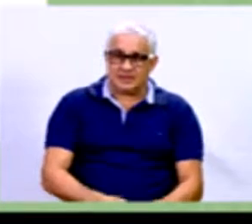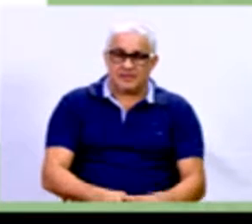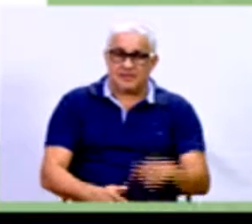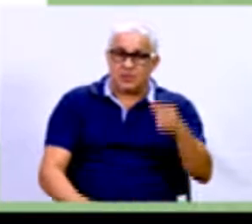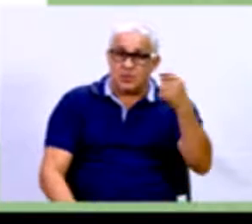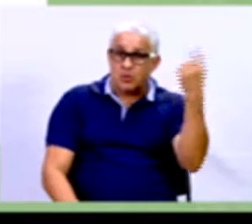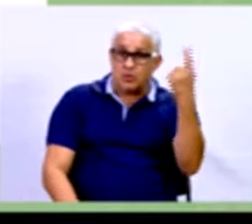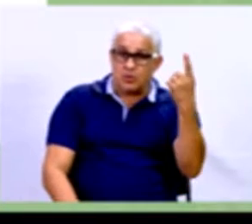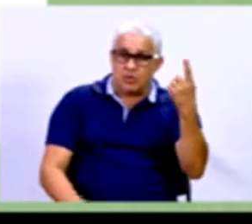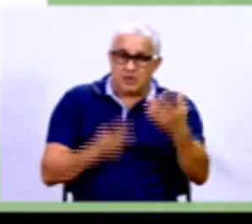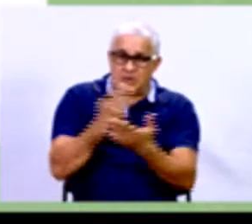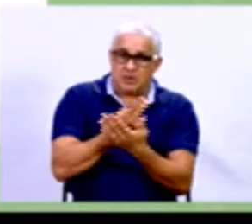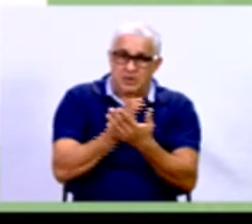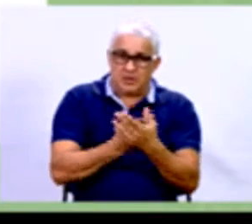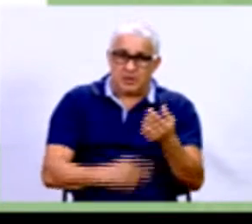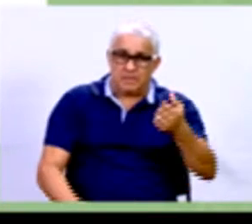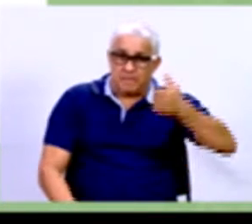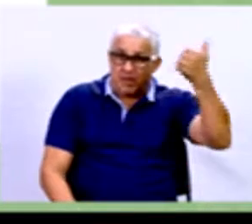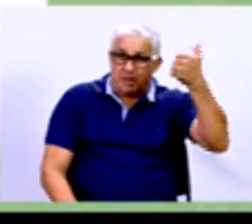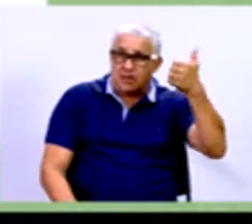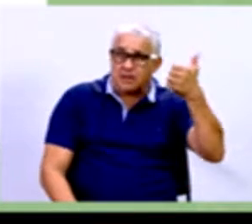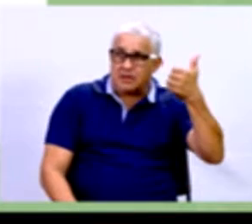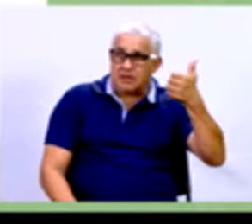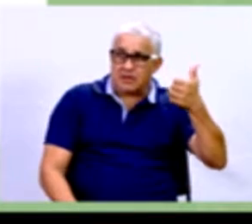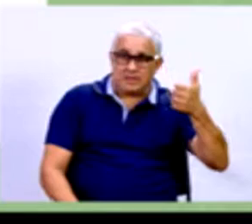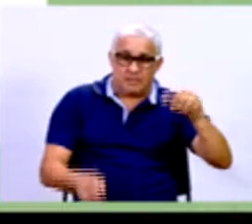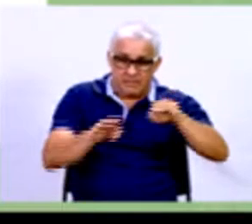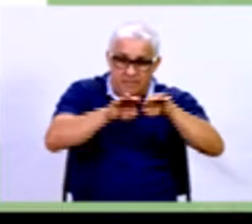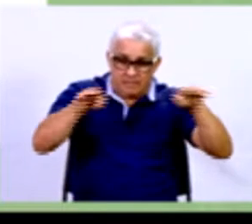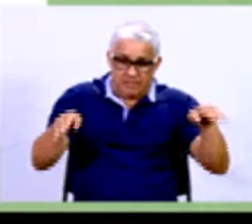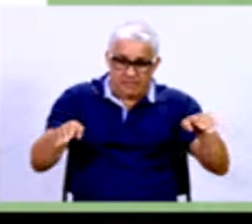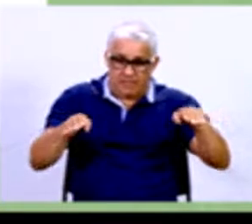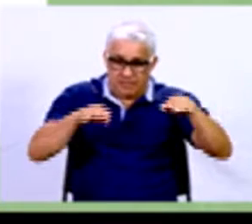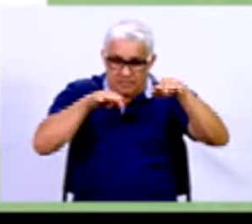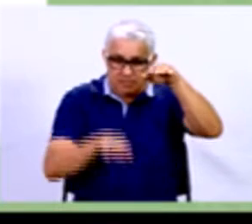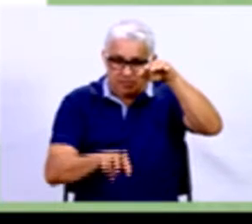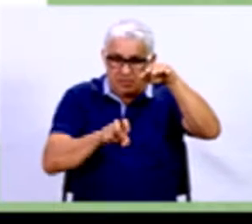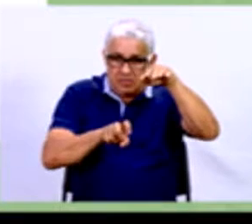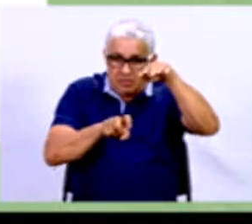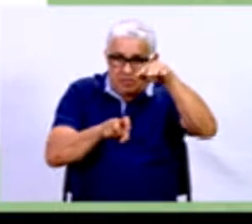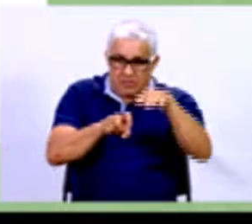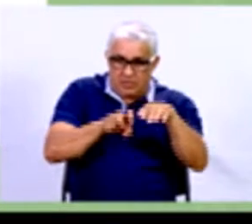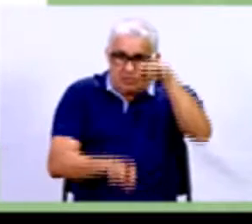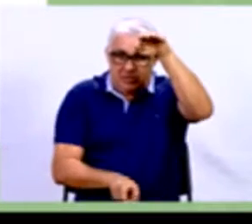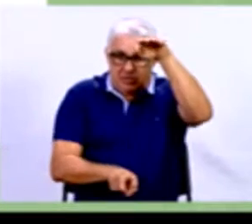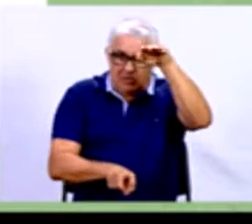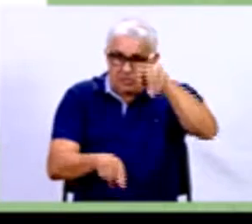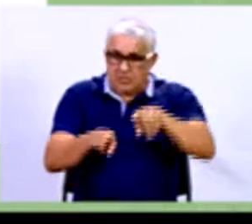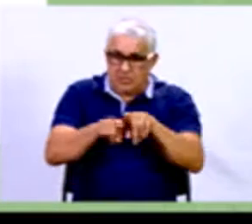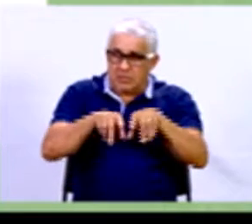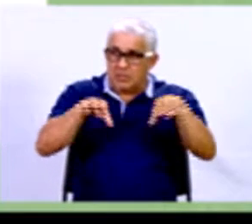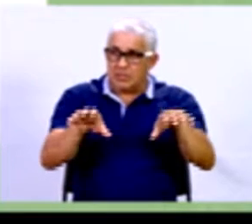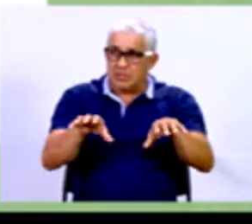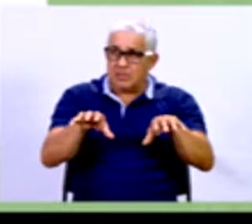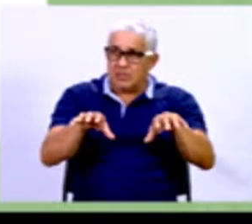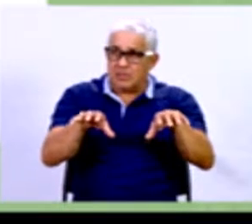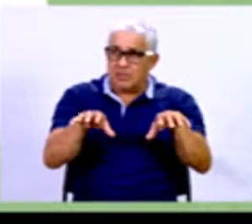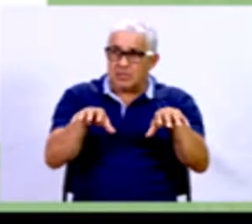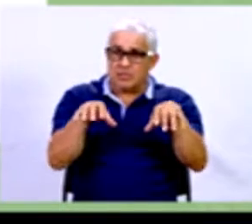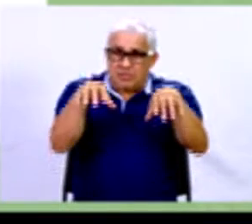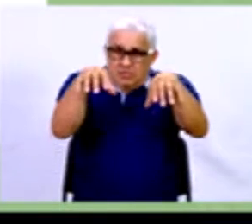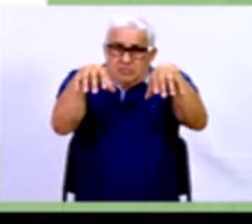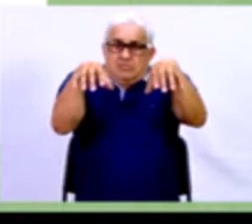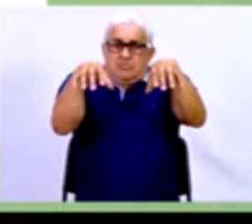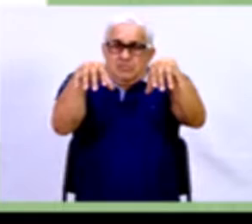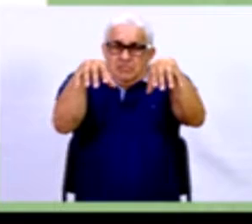1. Observa só, a mesa está muito alta, a cadeira está muito baixa, os punhos do cidadão ali estão, né, fazendo